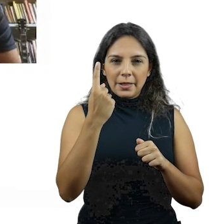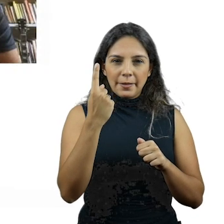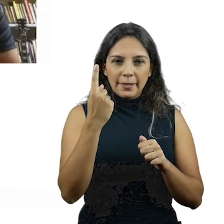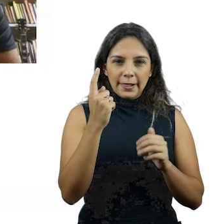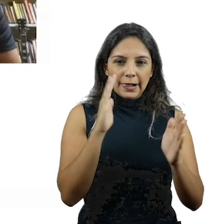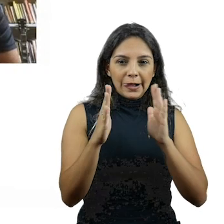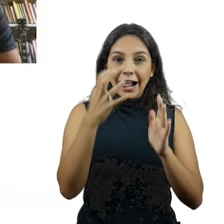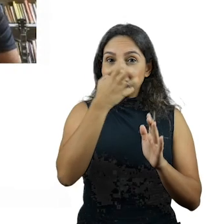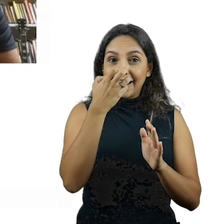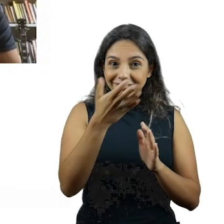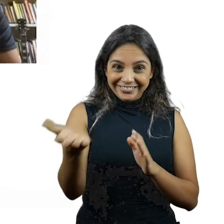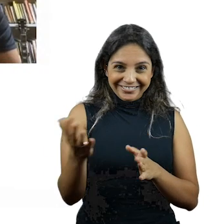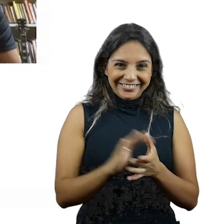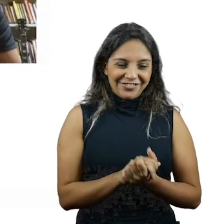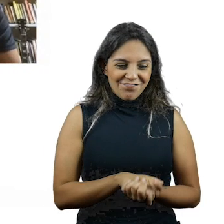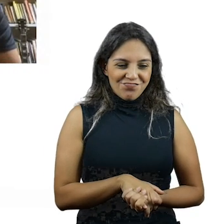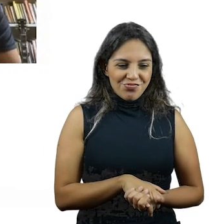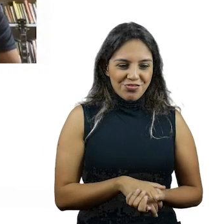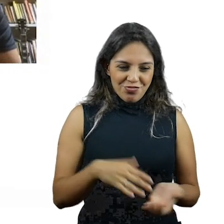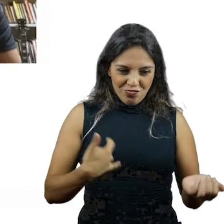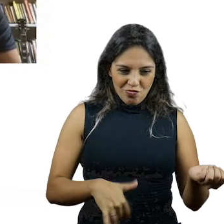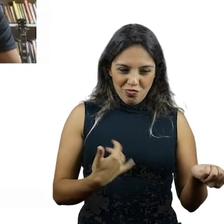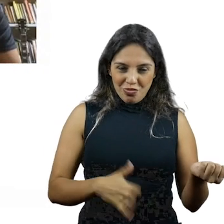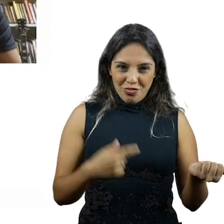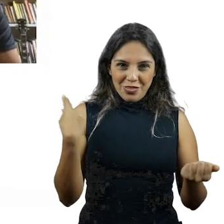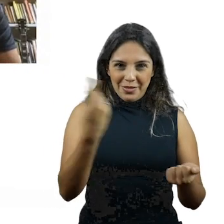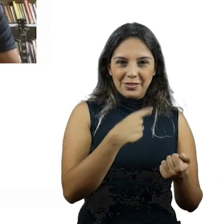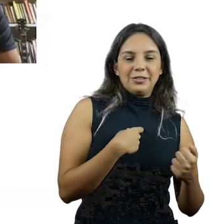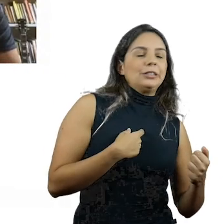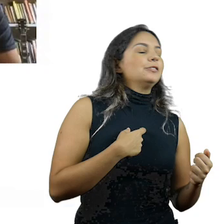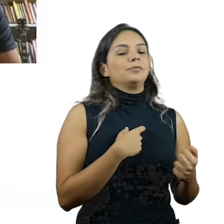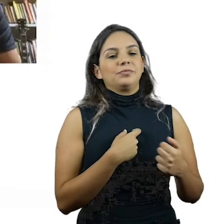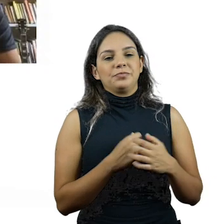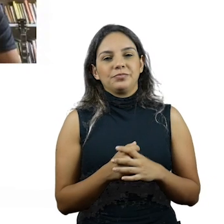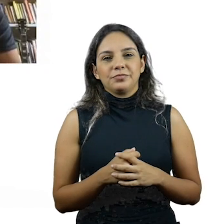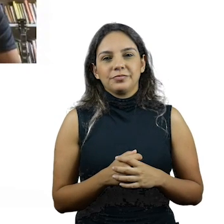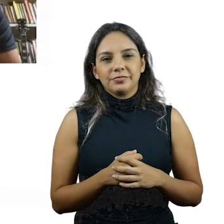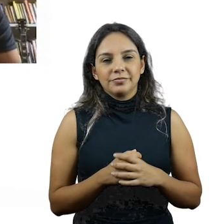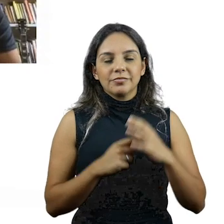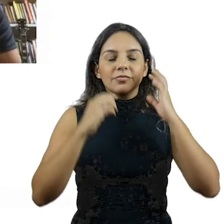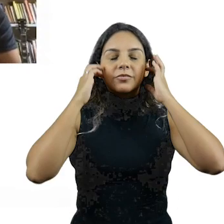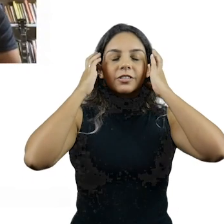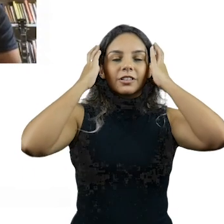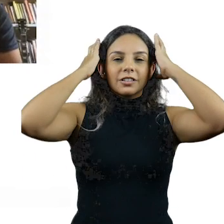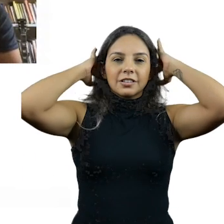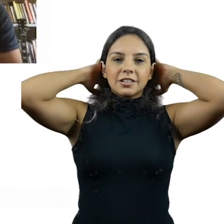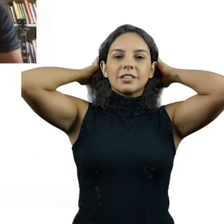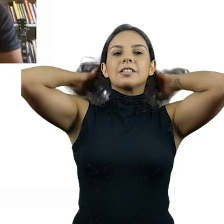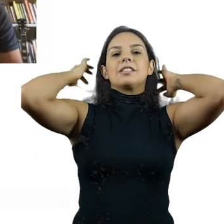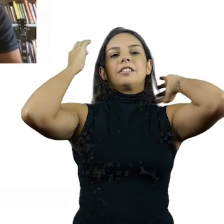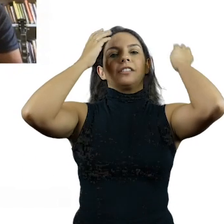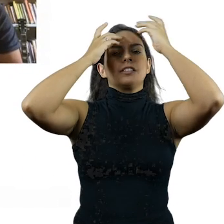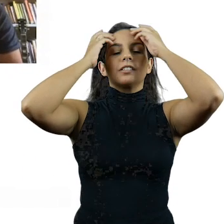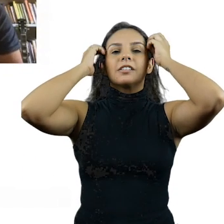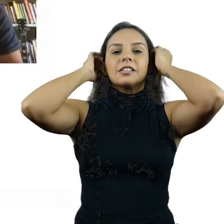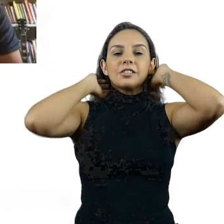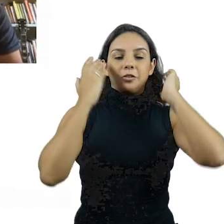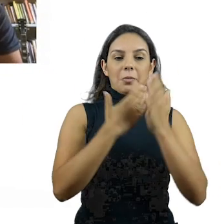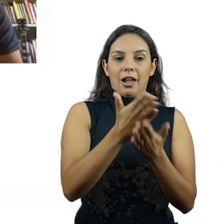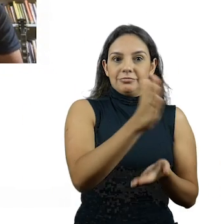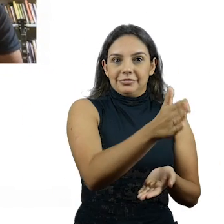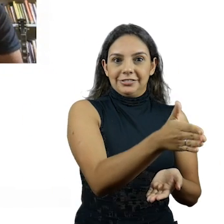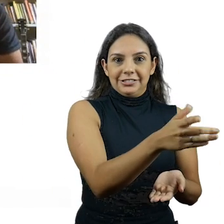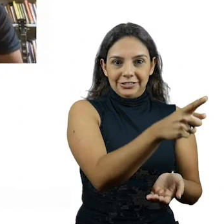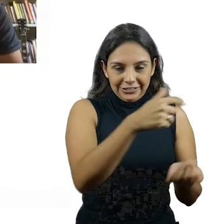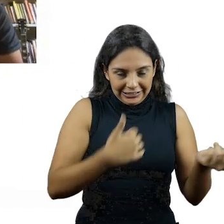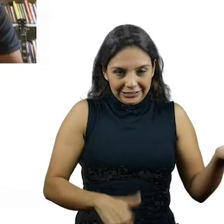uma mini palhinha? Topa, Rodrigo? Vamos. Você tem... Não, começa com você, Rodrigo.